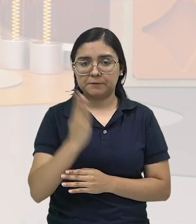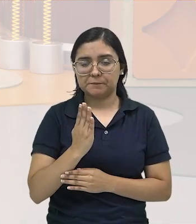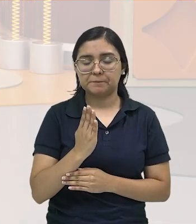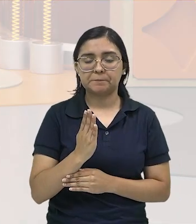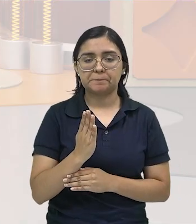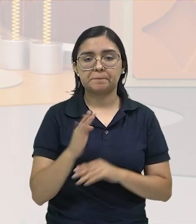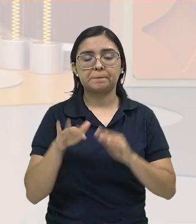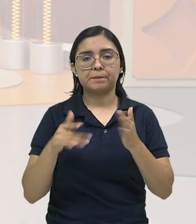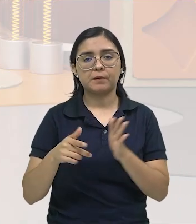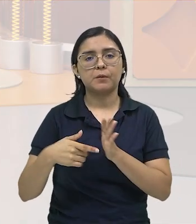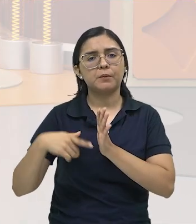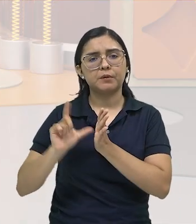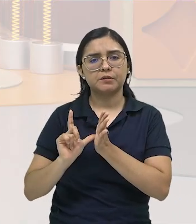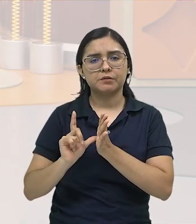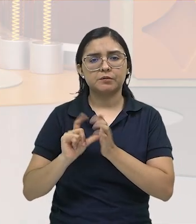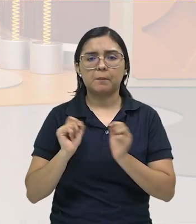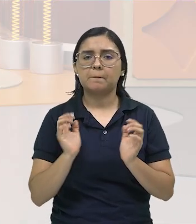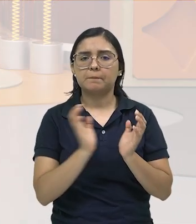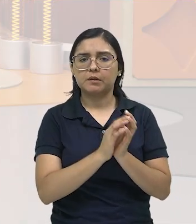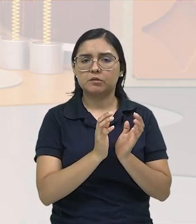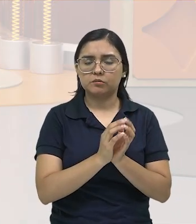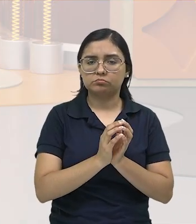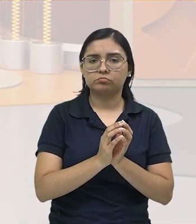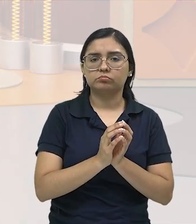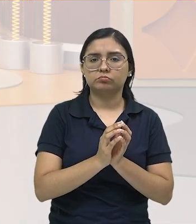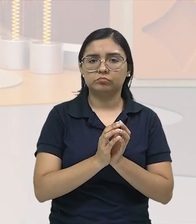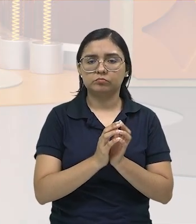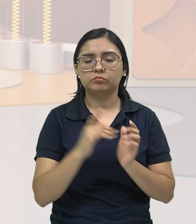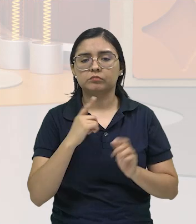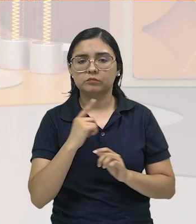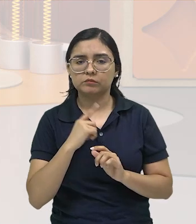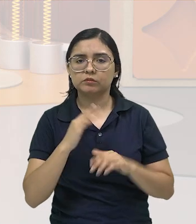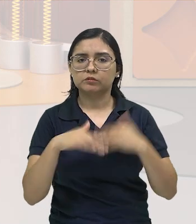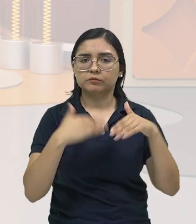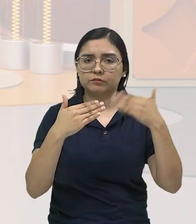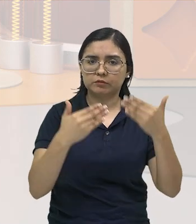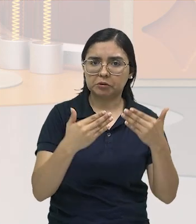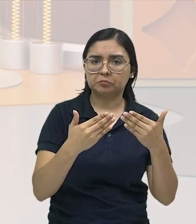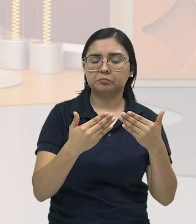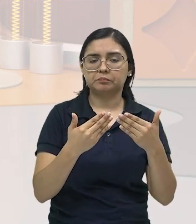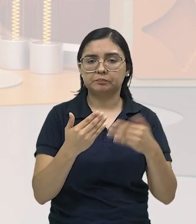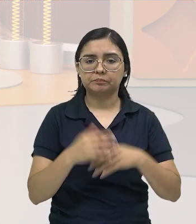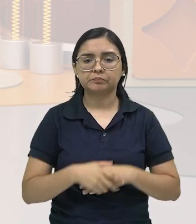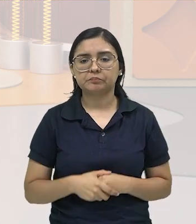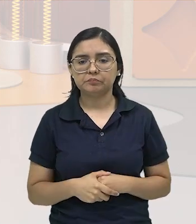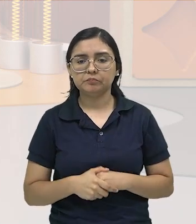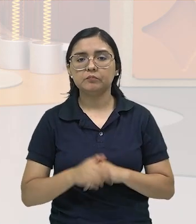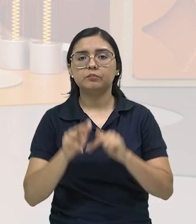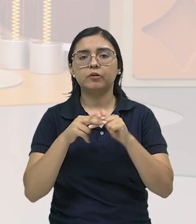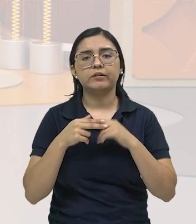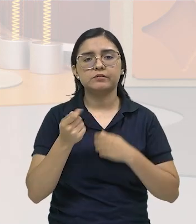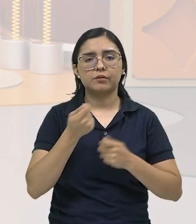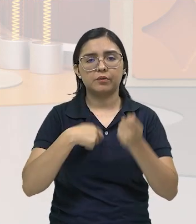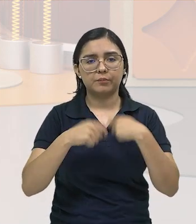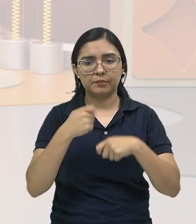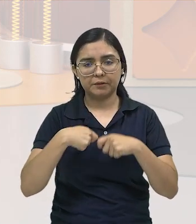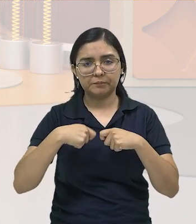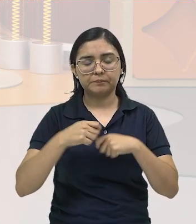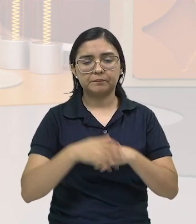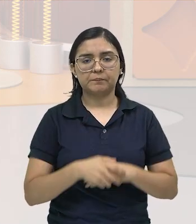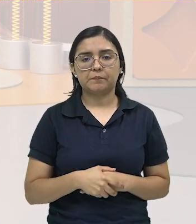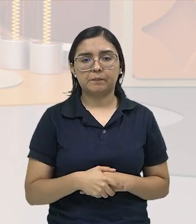se anteriormente Pernambuco cresceu, enriqueceu ali em torno dessa economia que